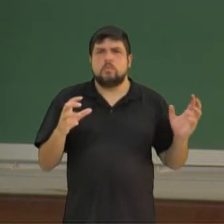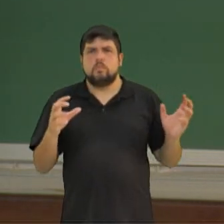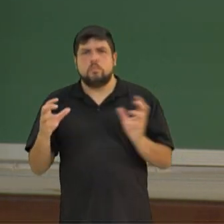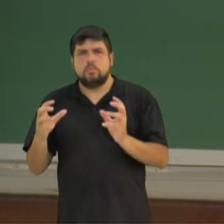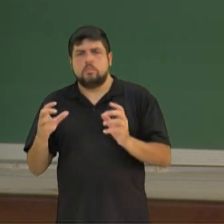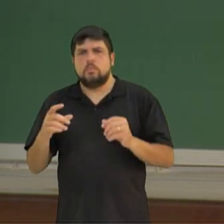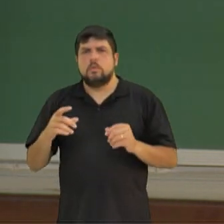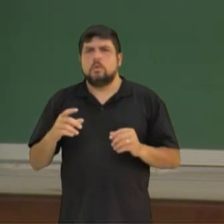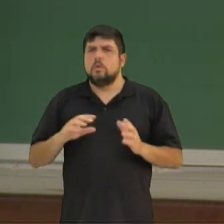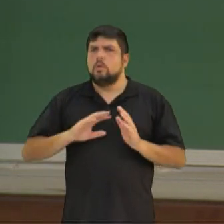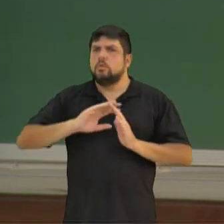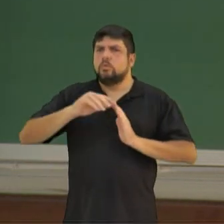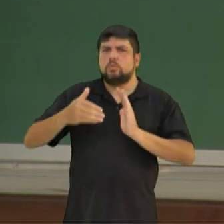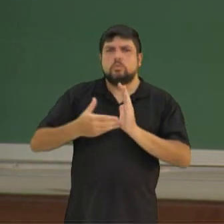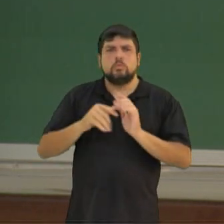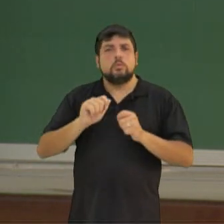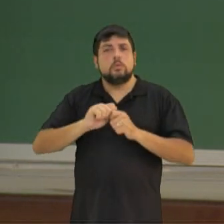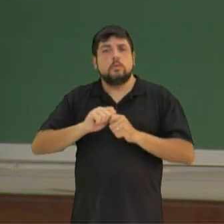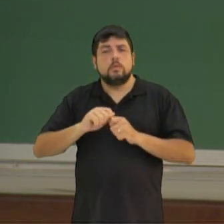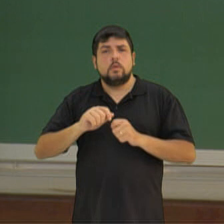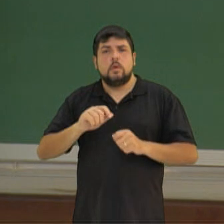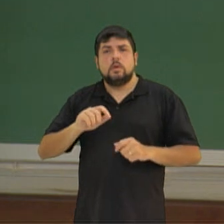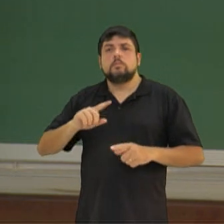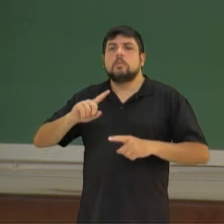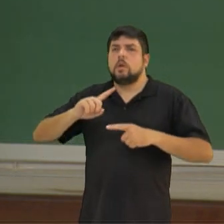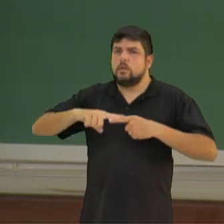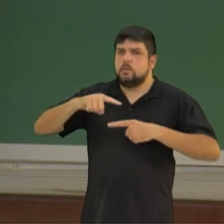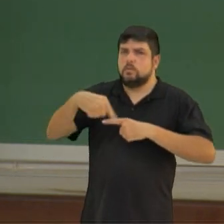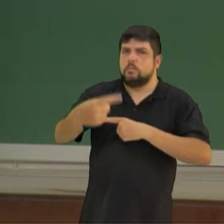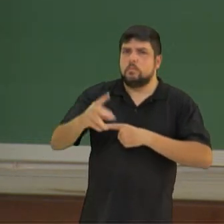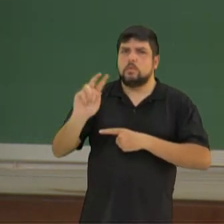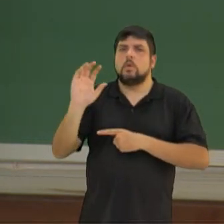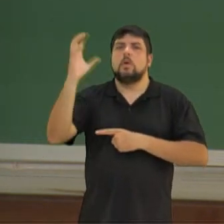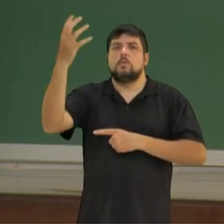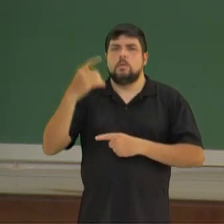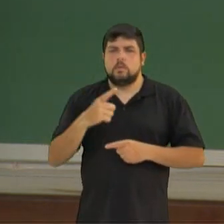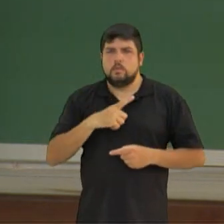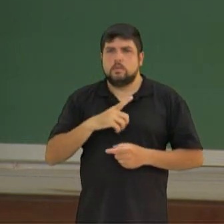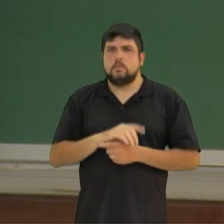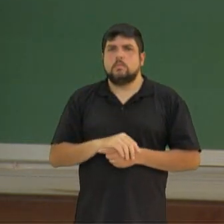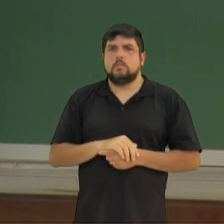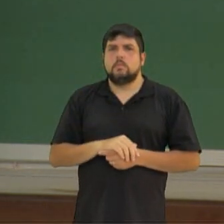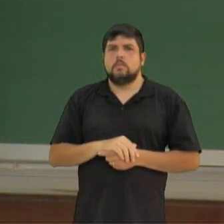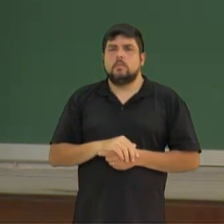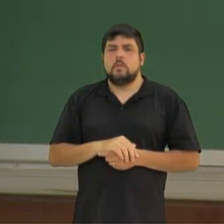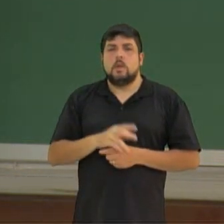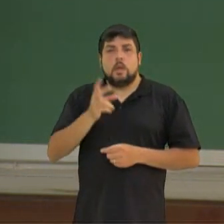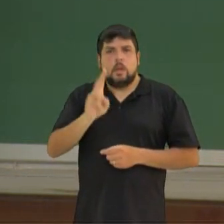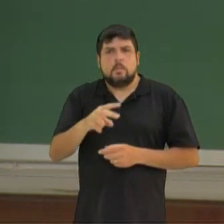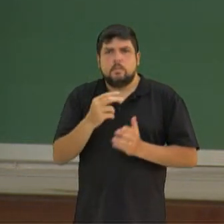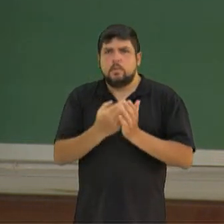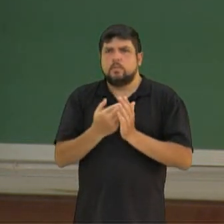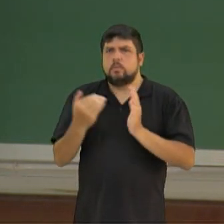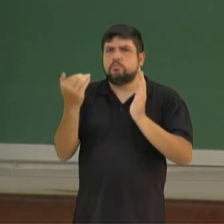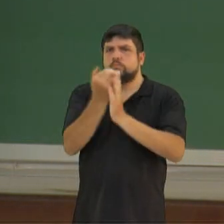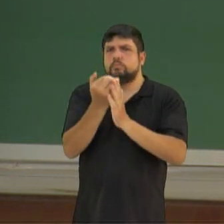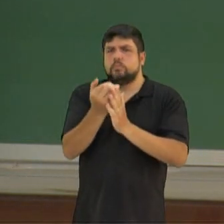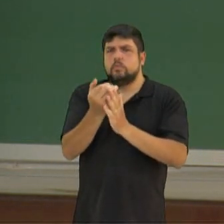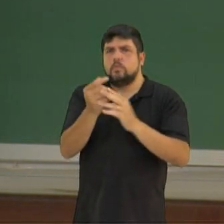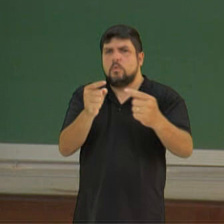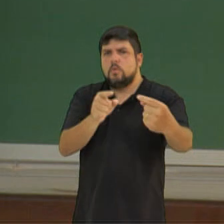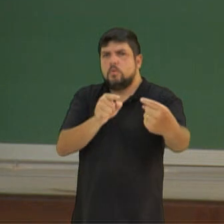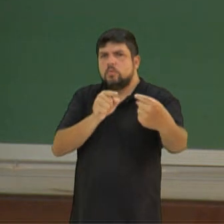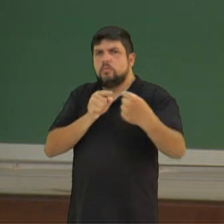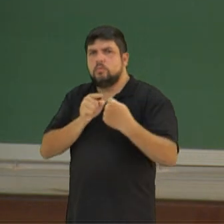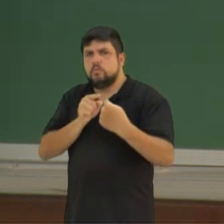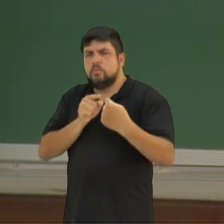você faz, existe uma consequência. E essa consequência, ela vem na mesma intensidade, na mesma